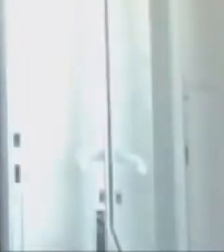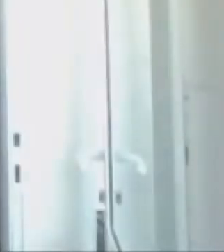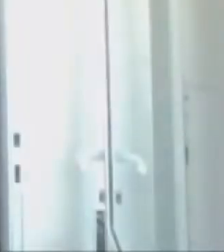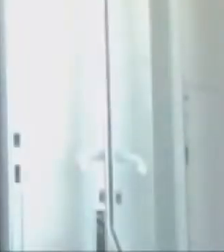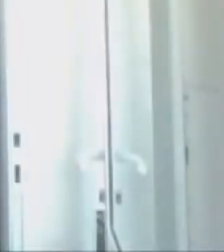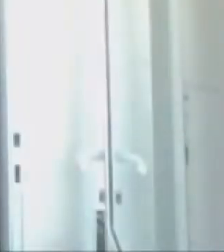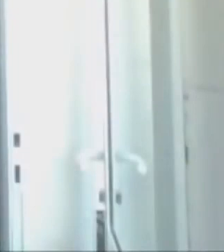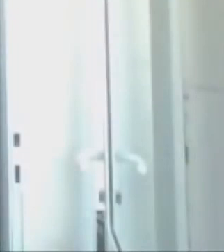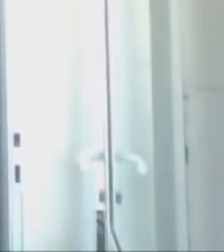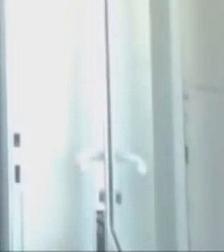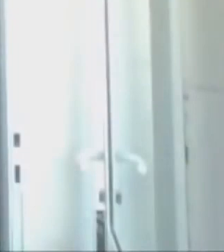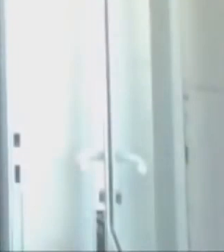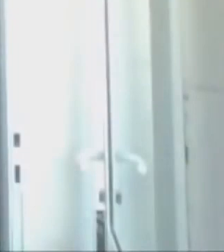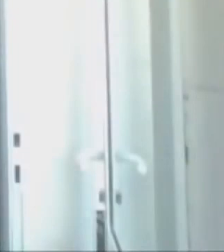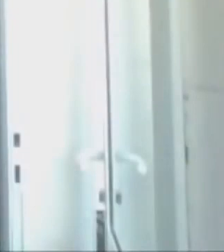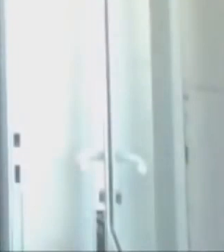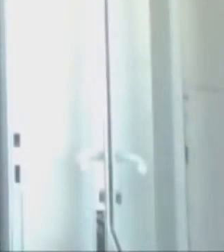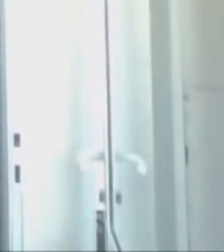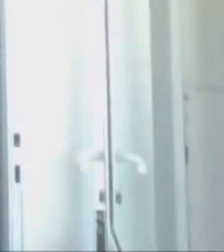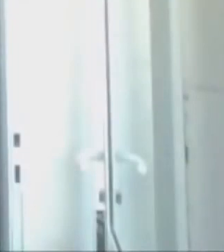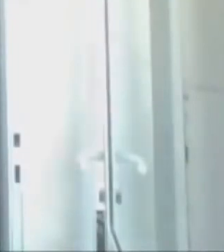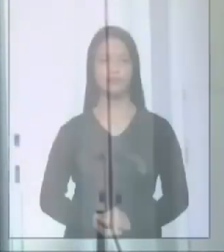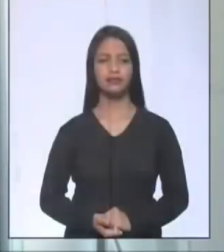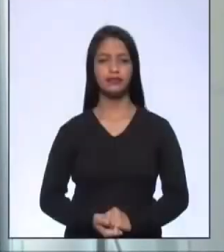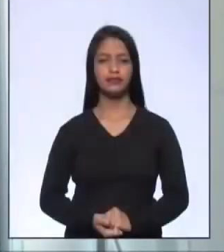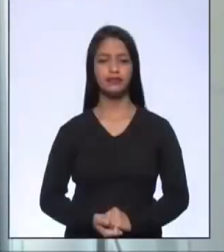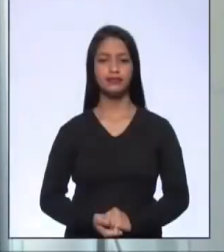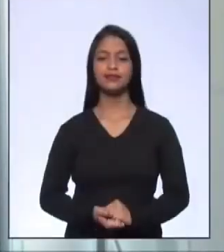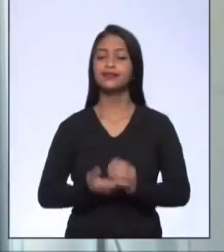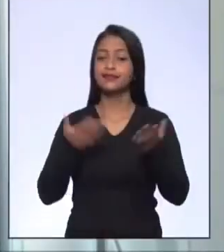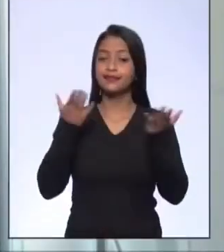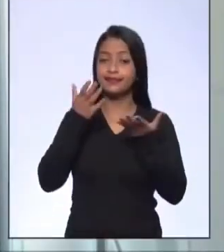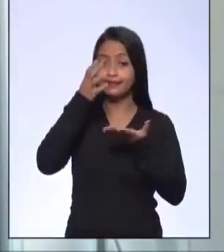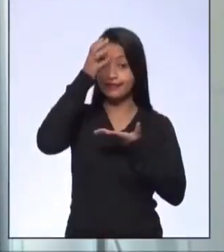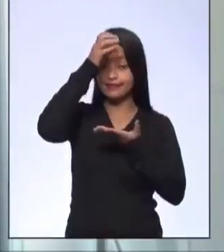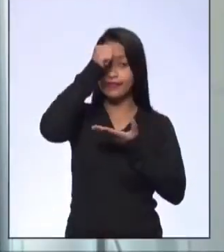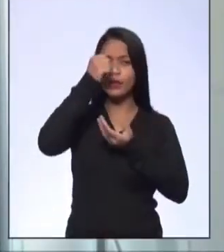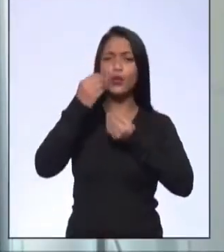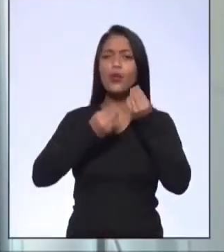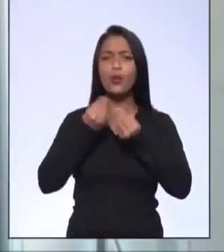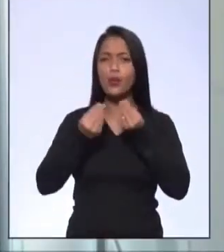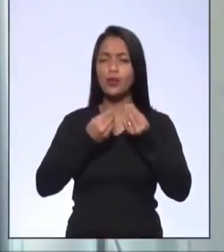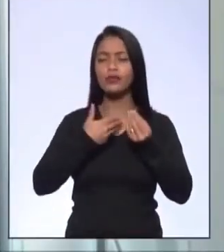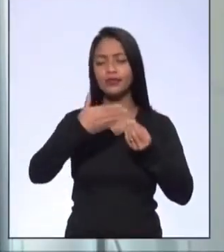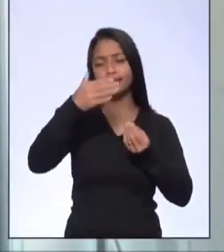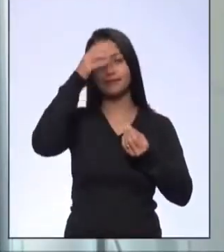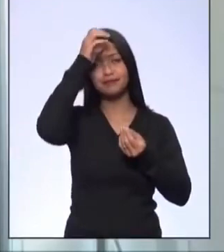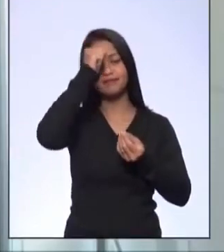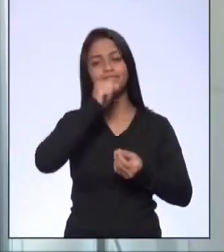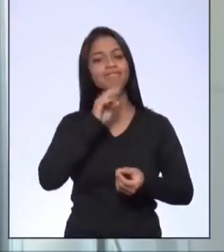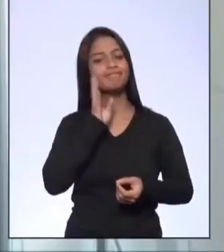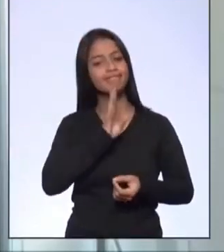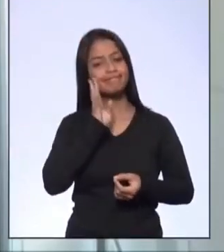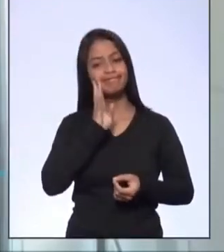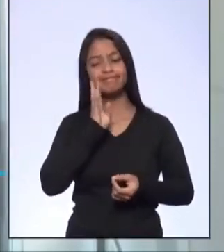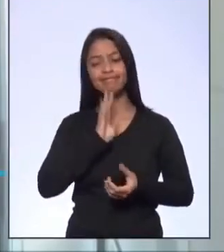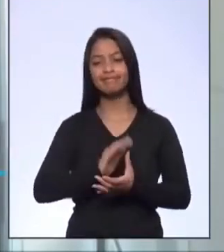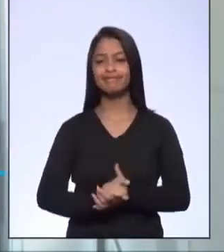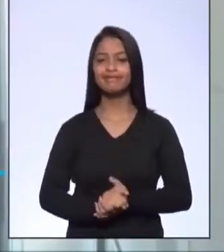Acho que é uma boa. Claro que sim, vamos aprender como agora. Ah, legal. Muito bem.